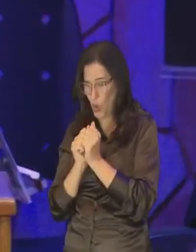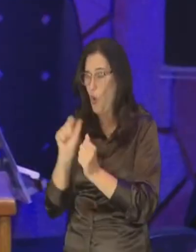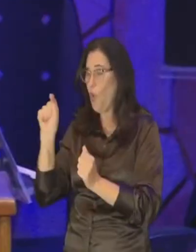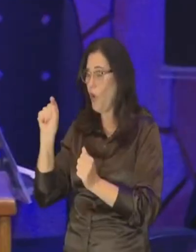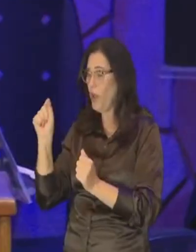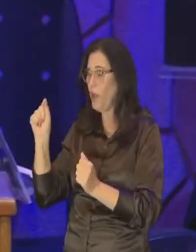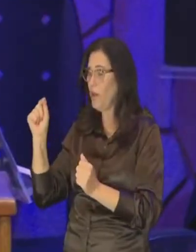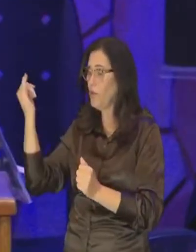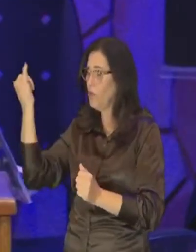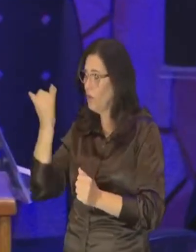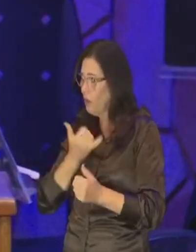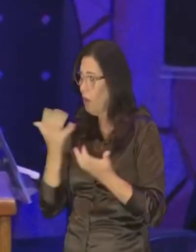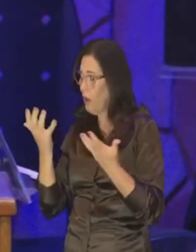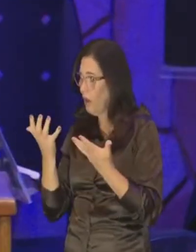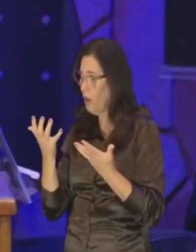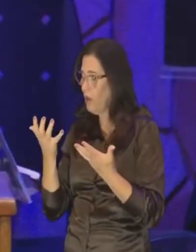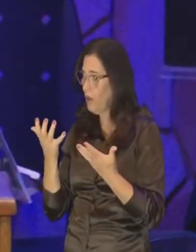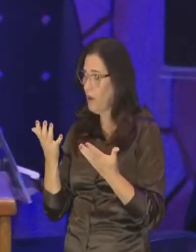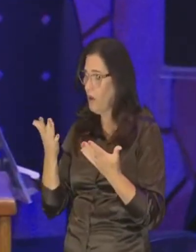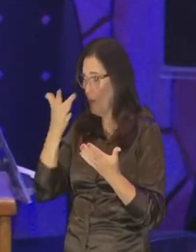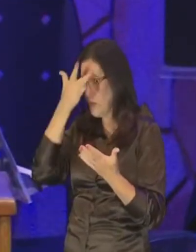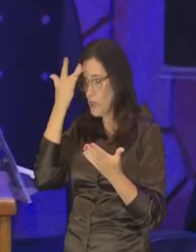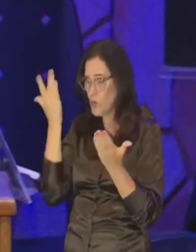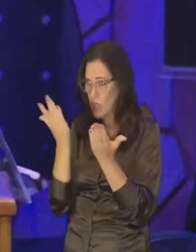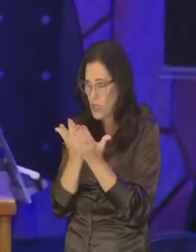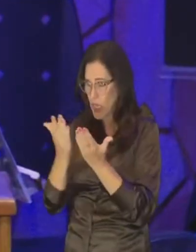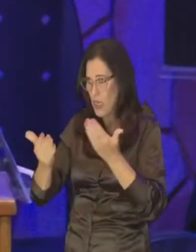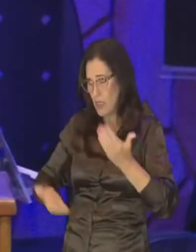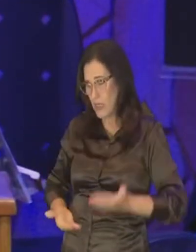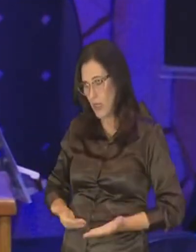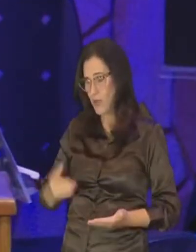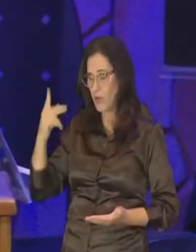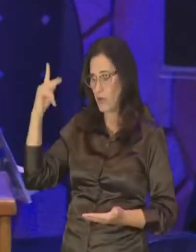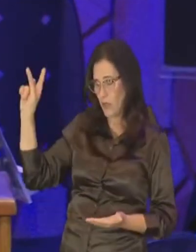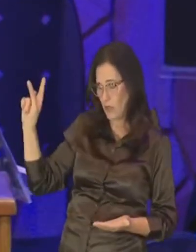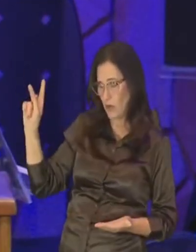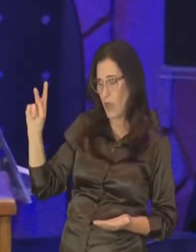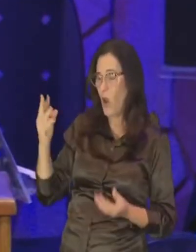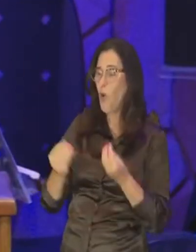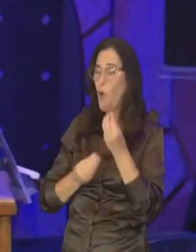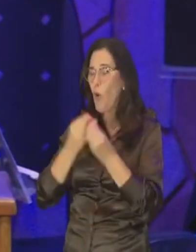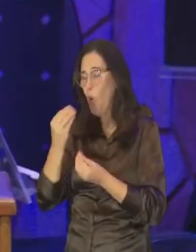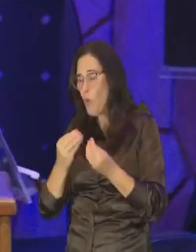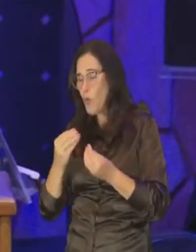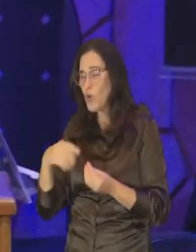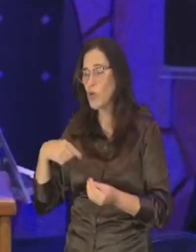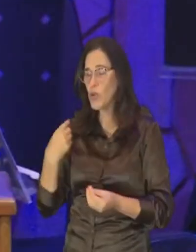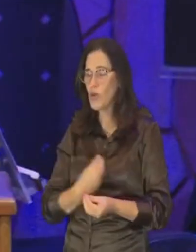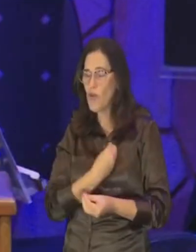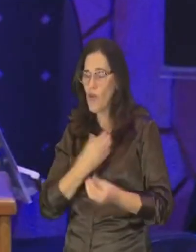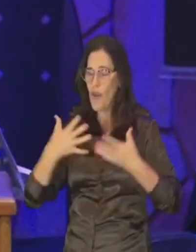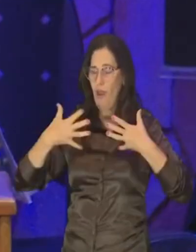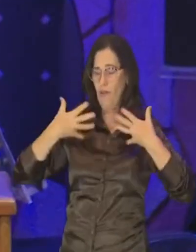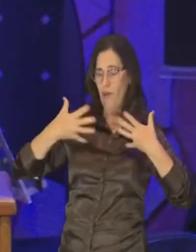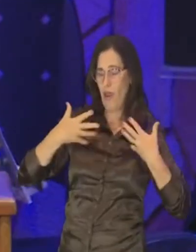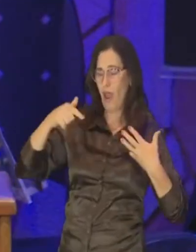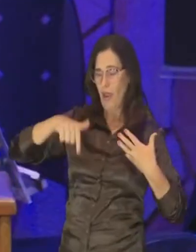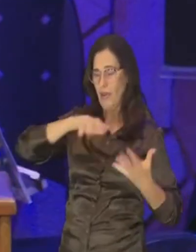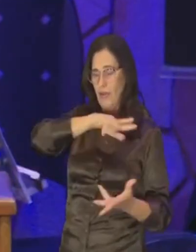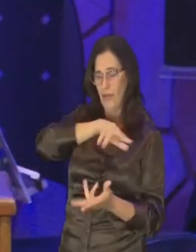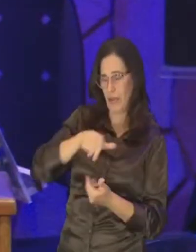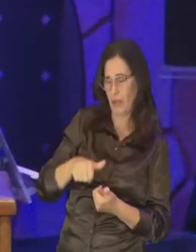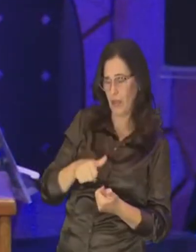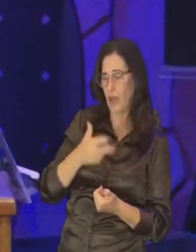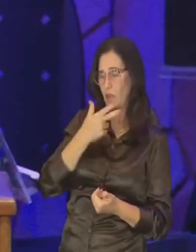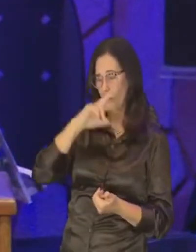espera de nós, como cristãos, como servos Teus, como nós devemos viver a alegria aqui na terra.